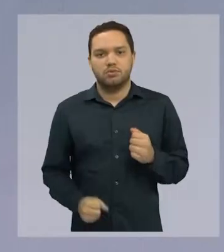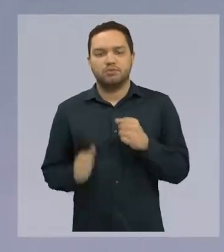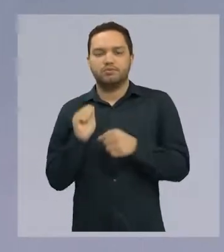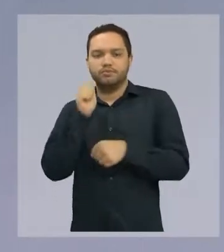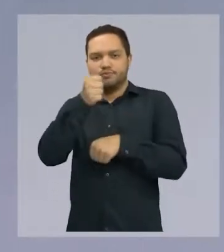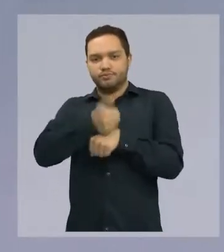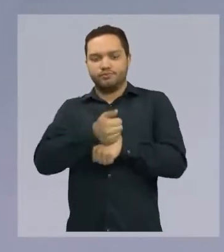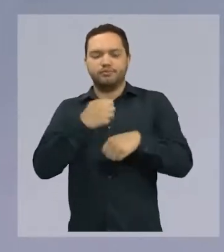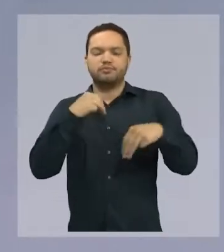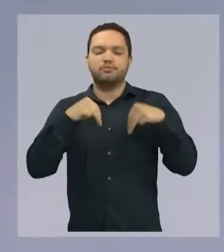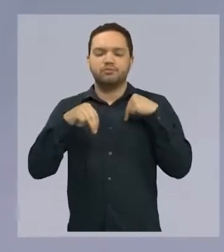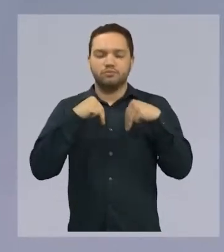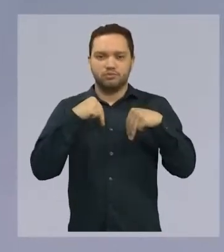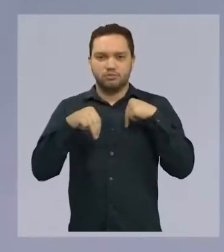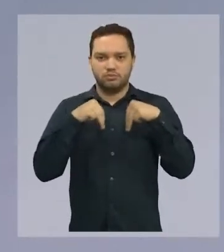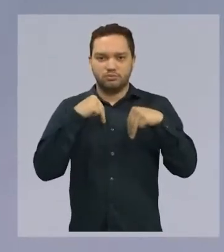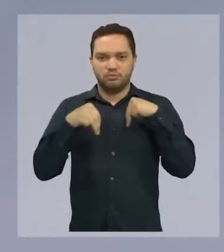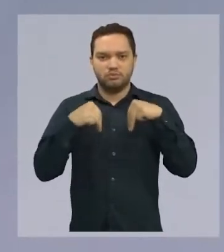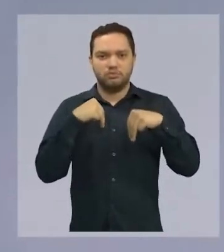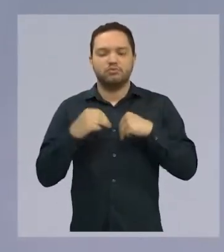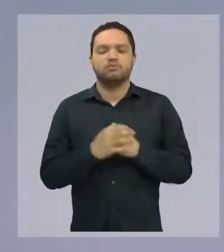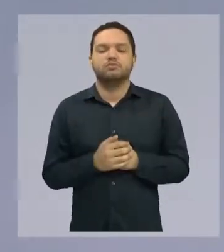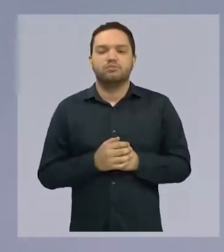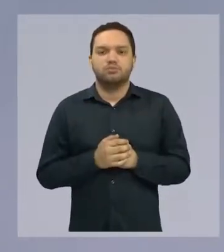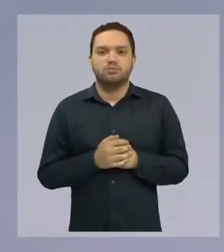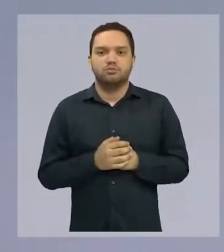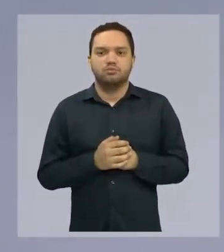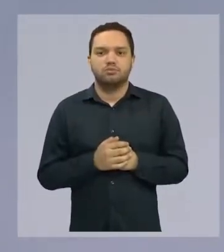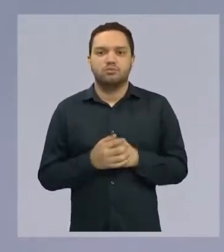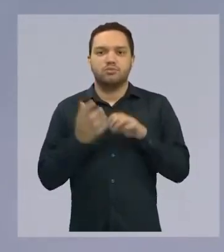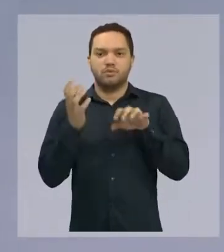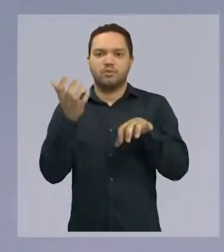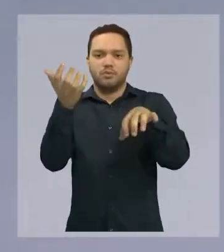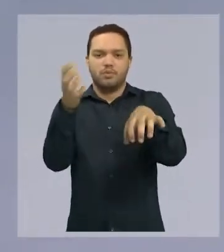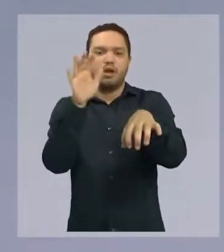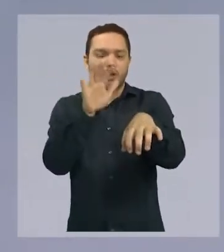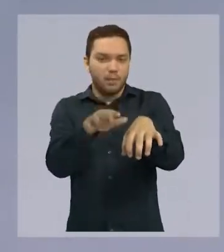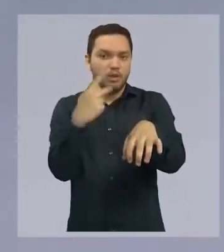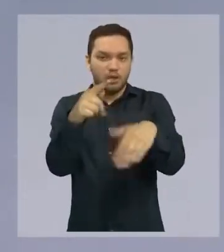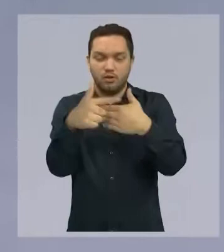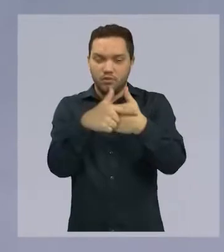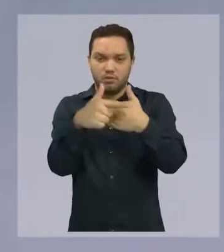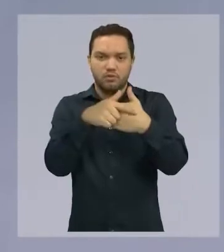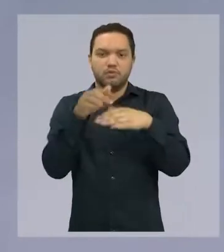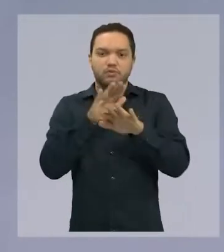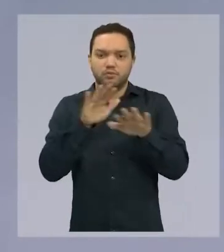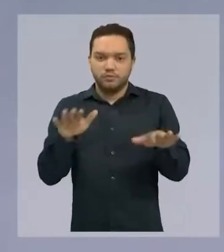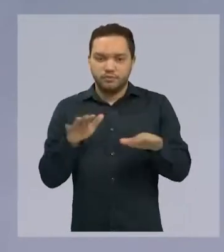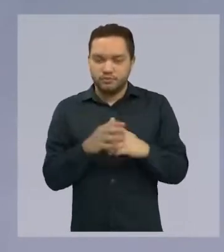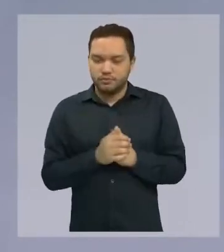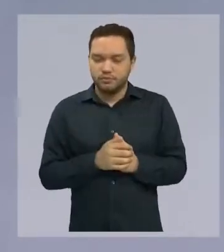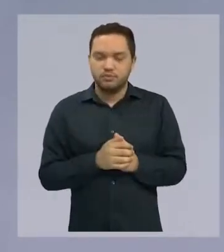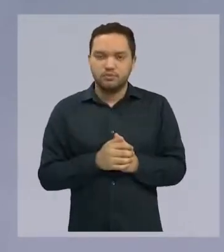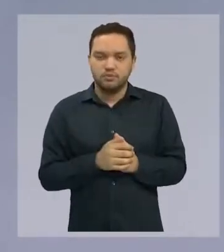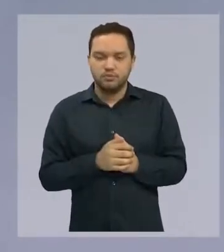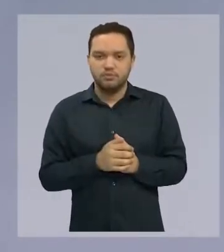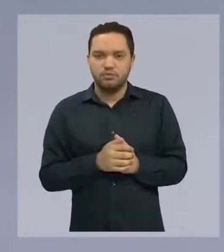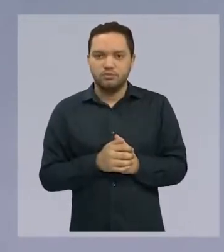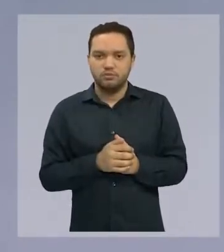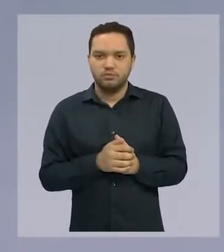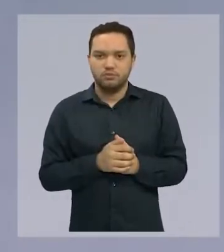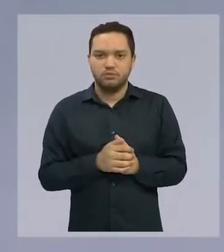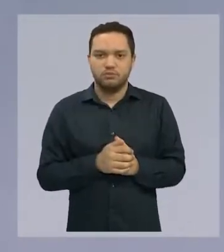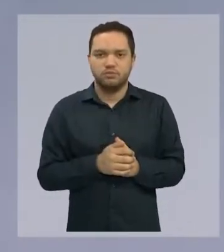virar ministro. Aqui, então você colocou o parlamento no locus dele. E eu acho que isso trouxe uma reafirmação